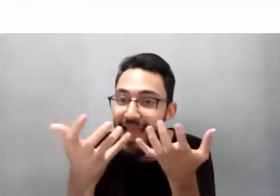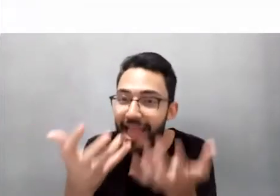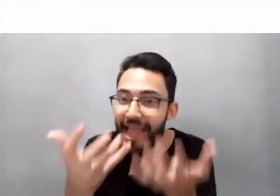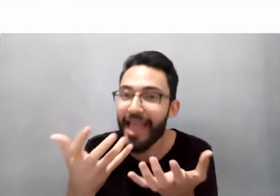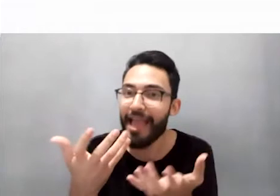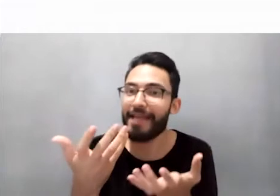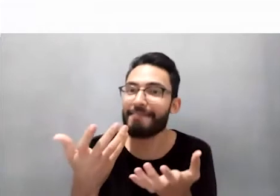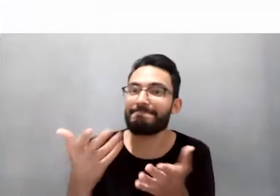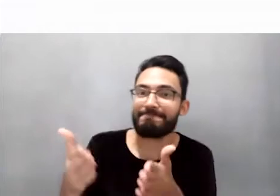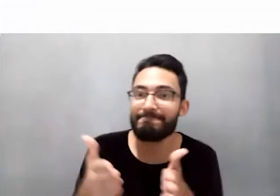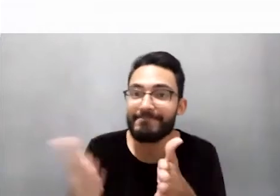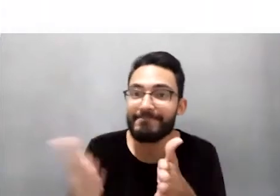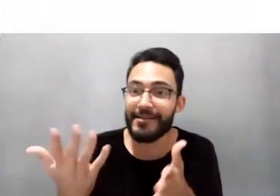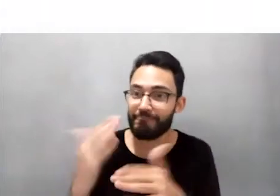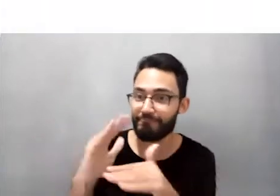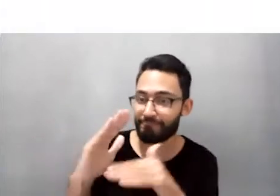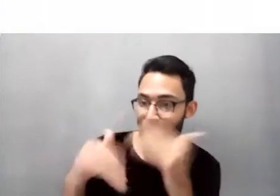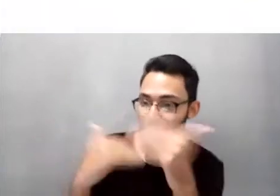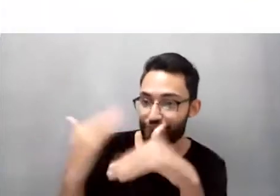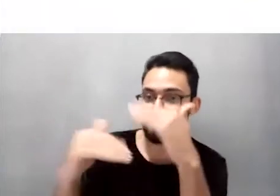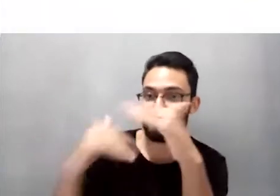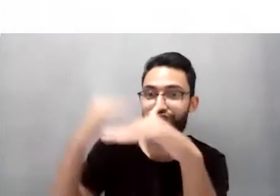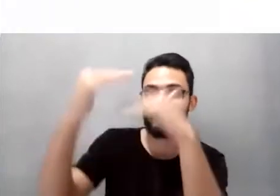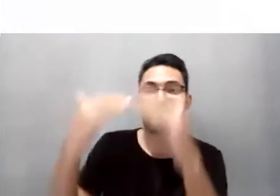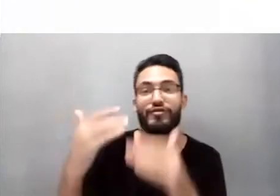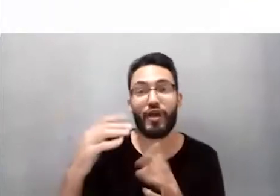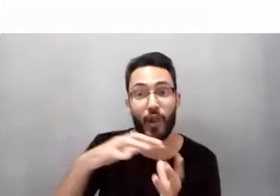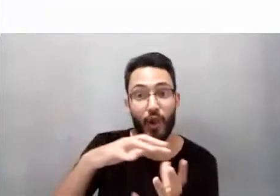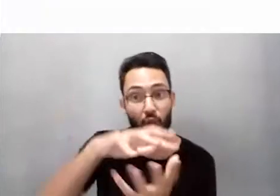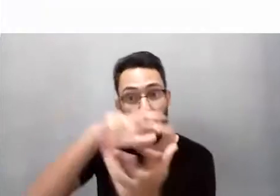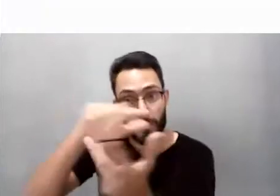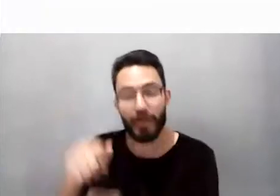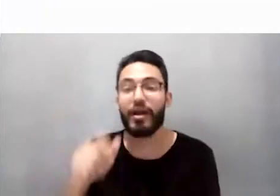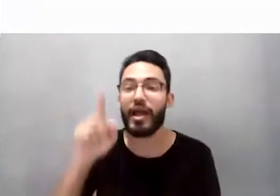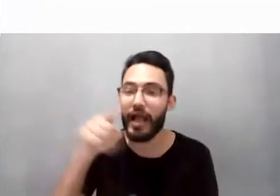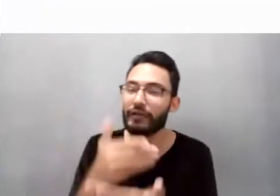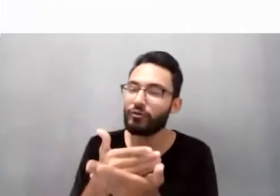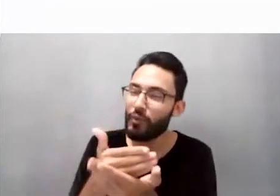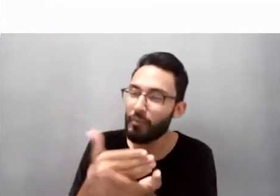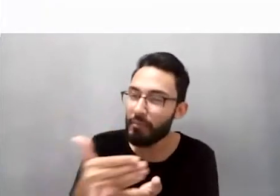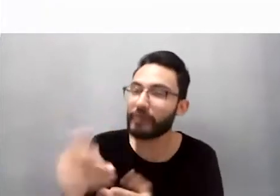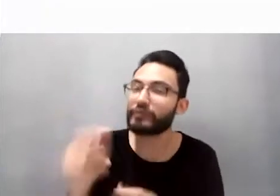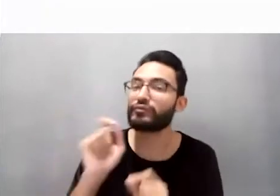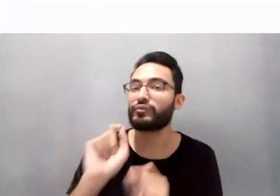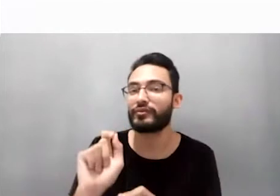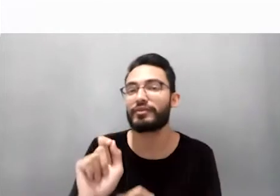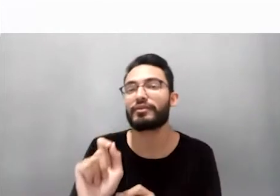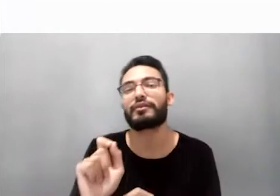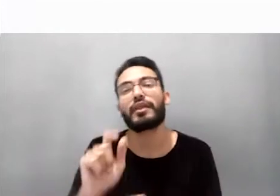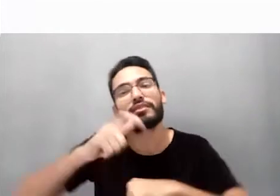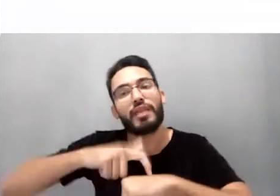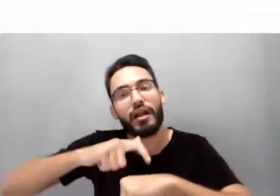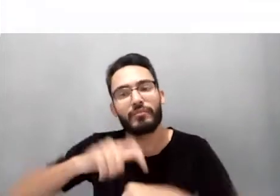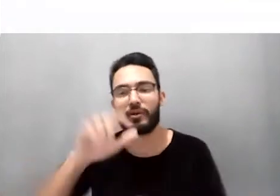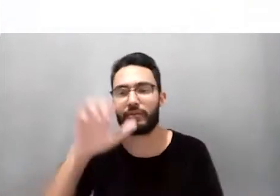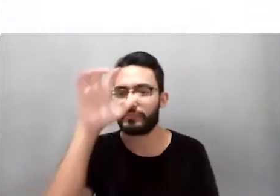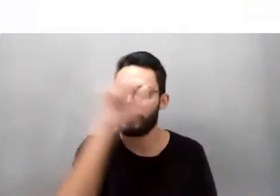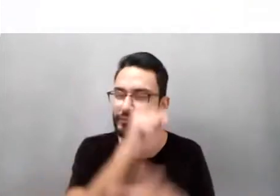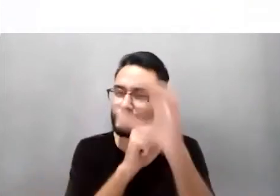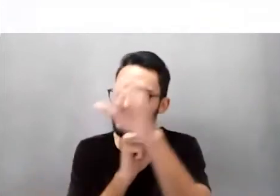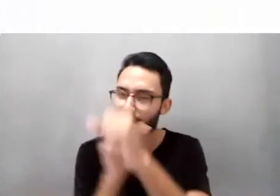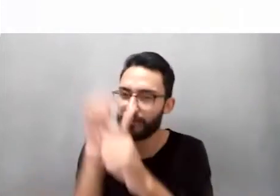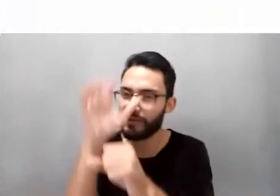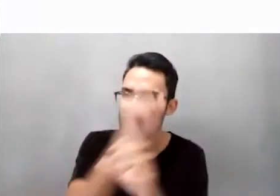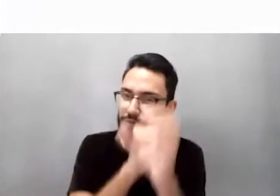de expandir a carreira de forma global, é que invista, né, seu tempo em aprender